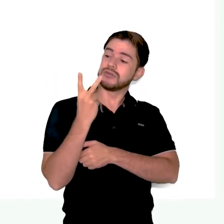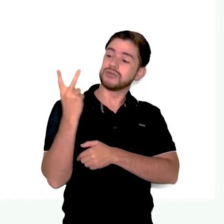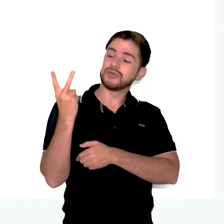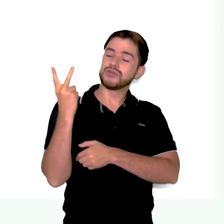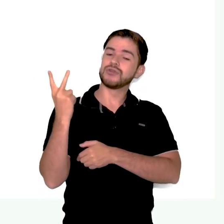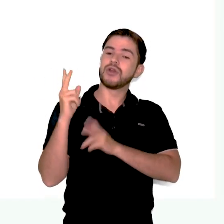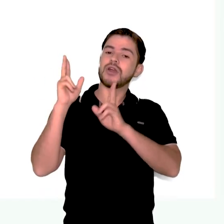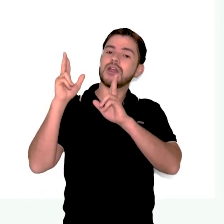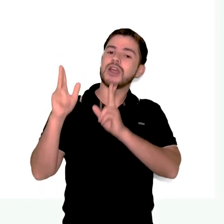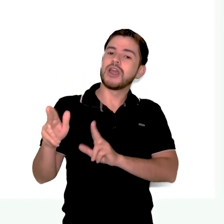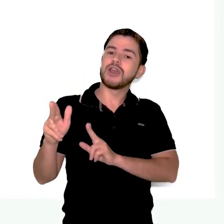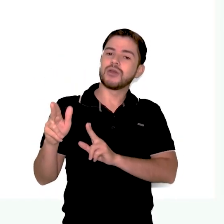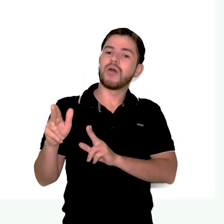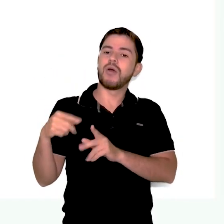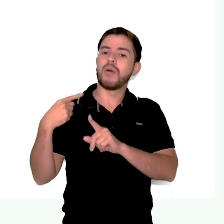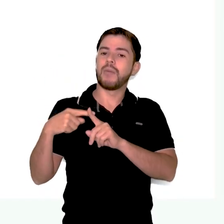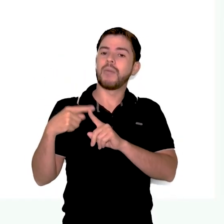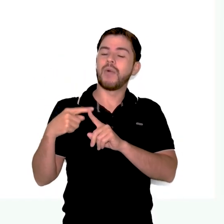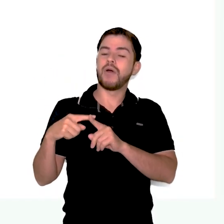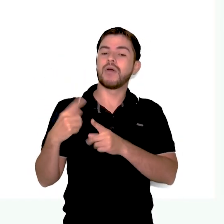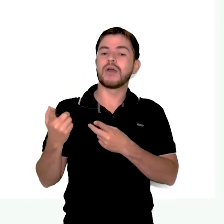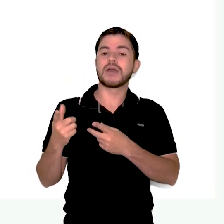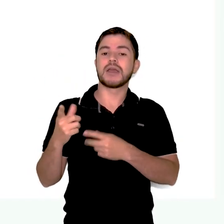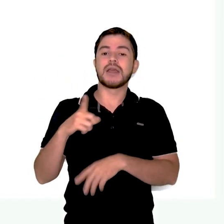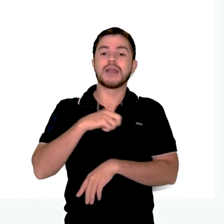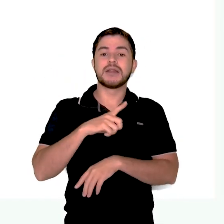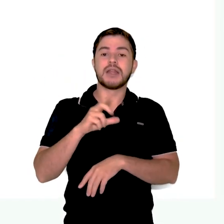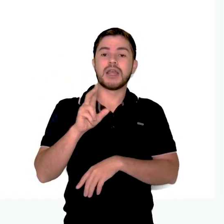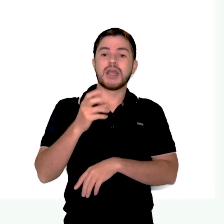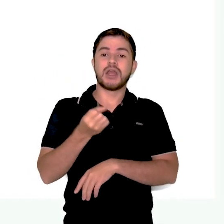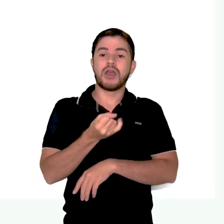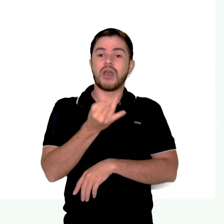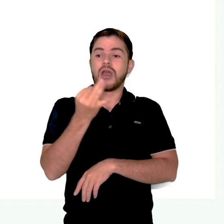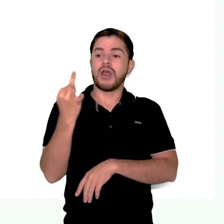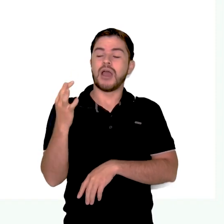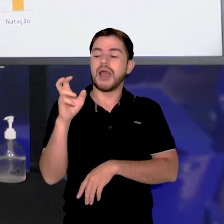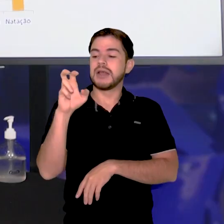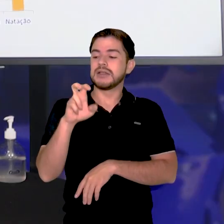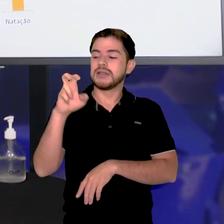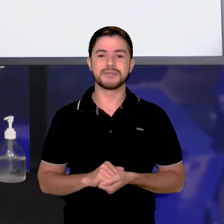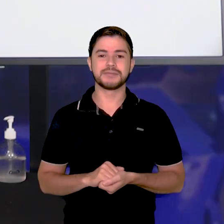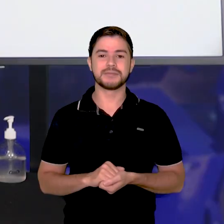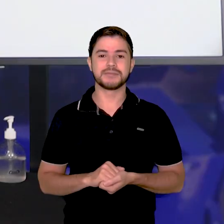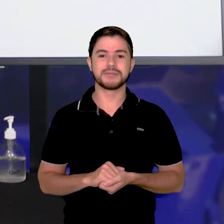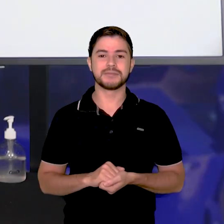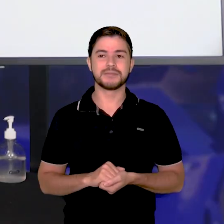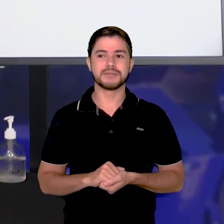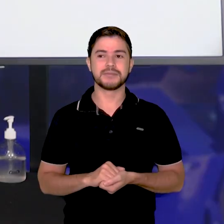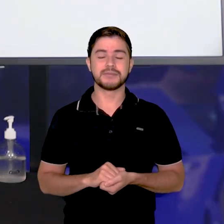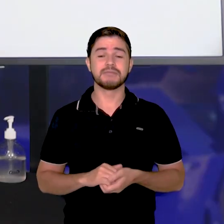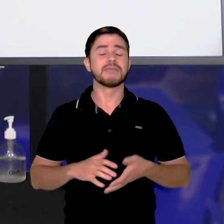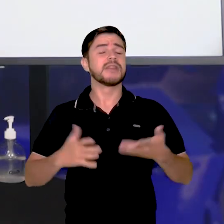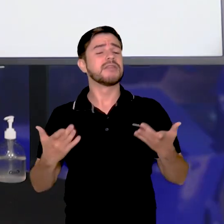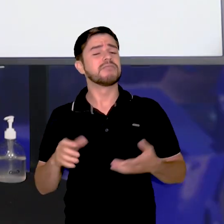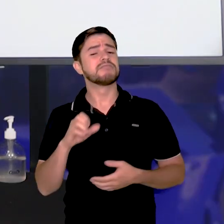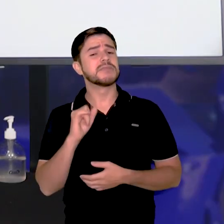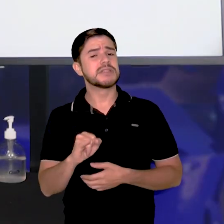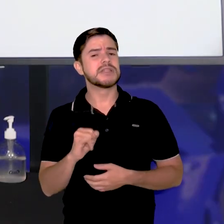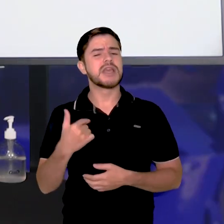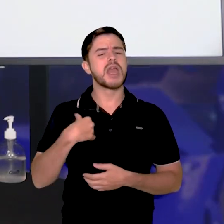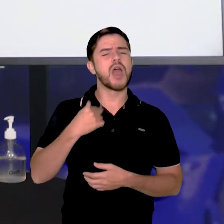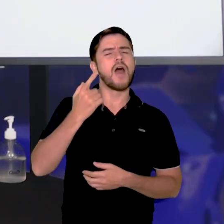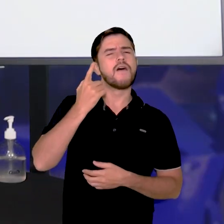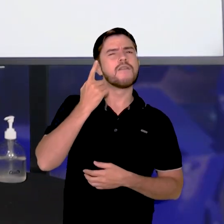e o futebol, porque ambas as atividades têm uma frequência de 5 alunos cada. Pessoal, e se agora eu